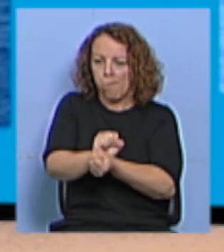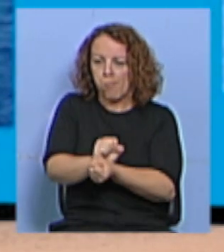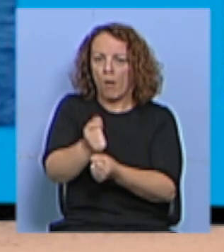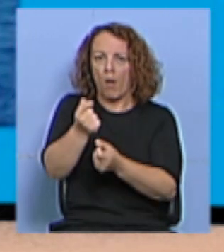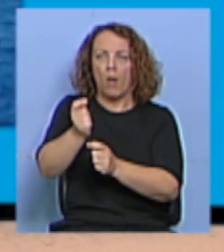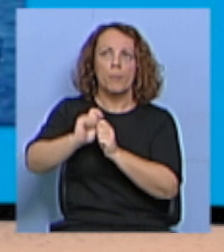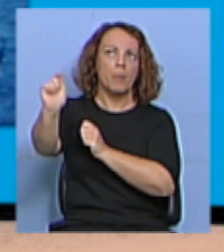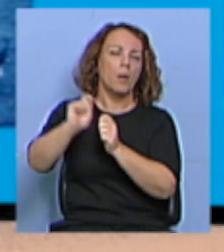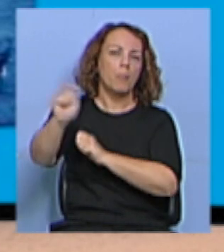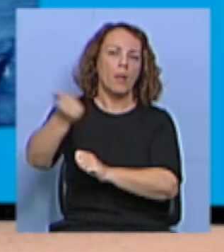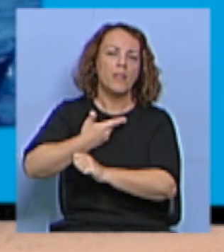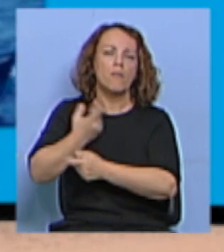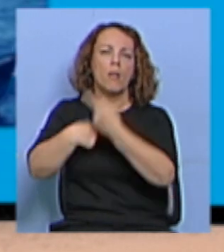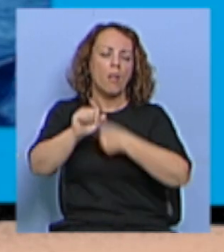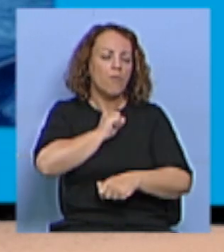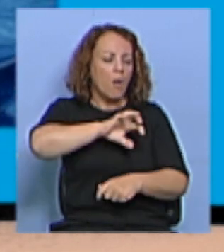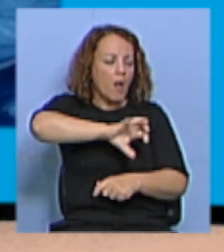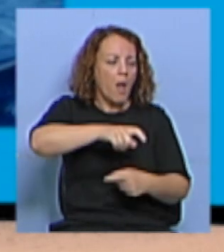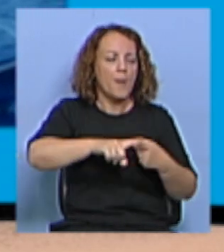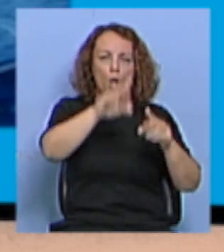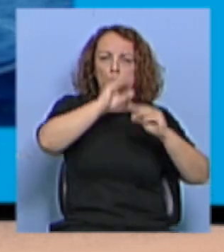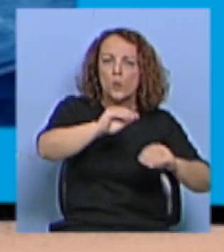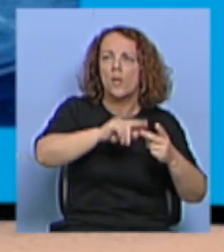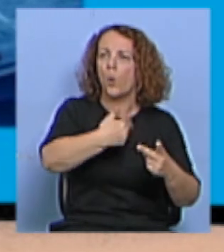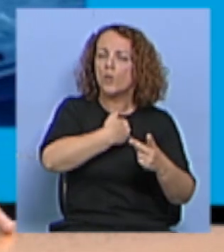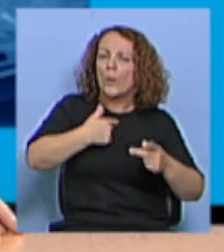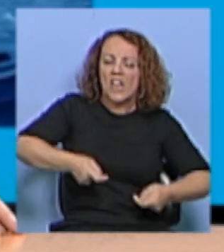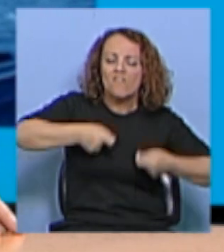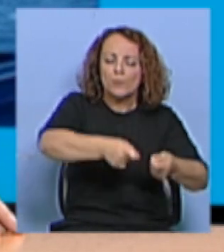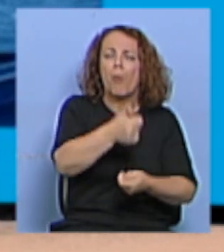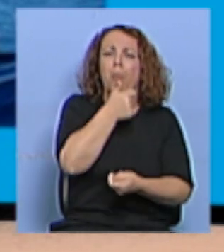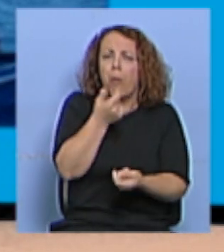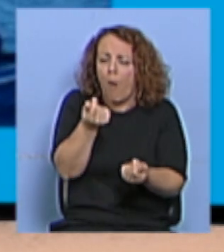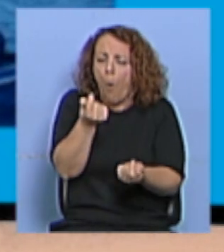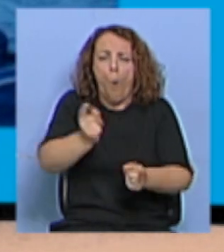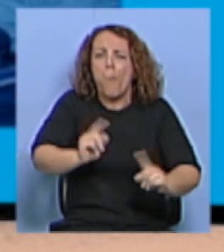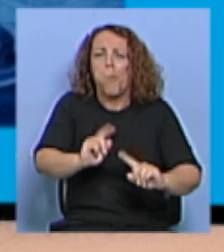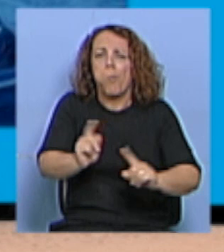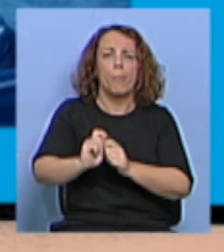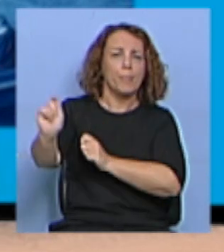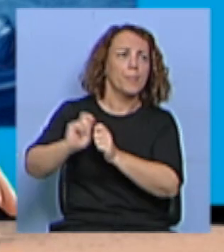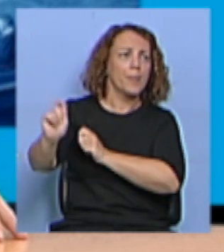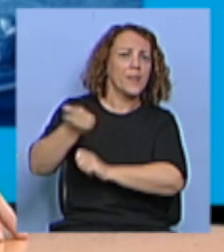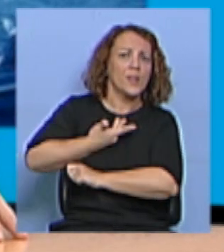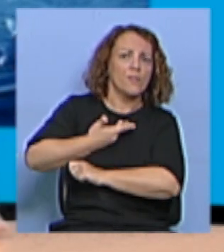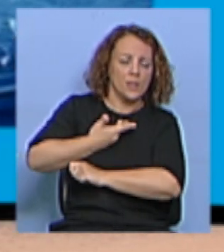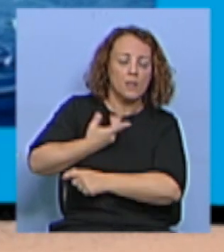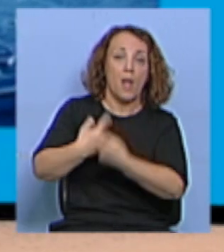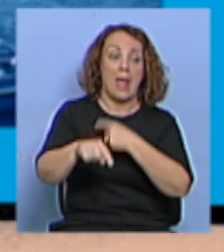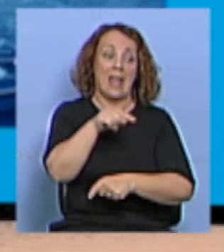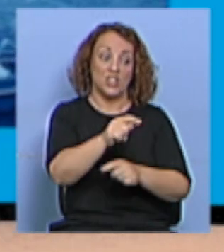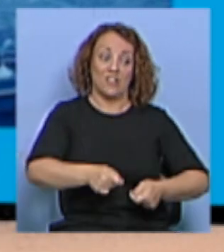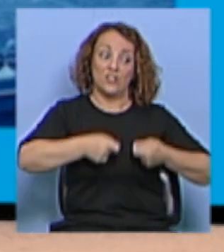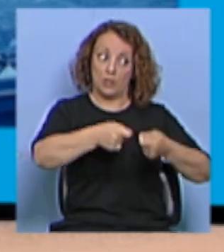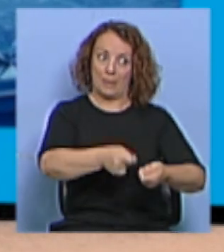áreas sociais, como a educação, como a saúde, e neste momento é crítico. Para além desse investimento, que naturalmente dá frutos a longo prazo,